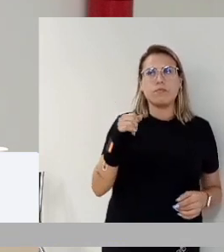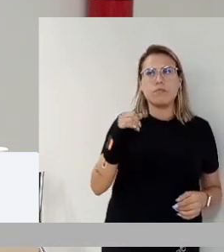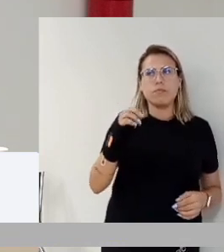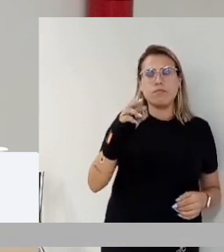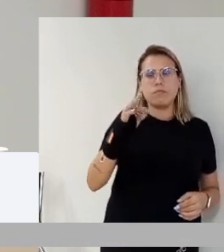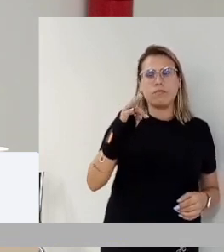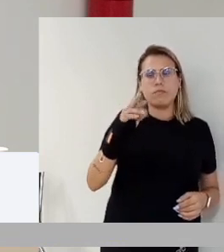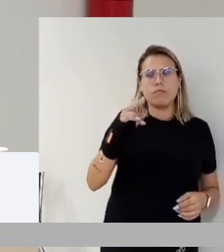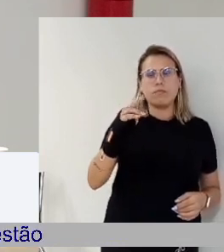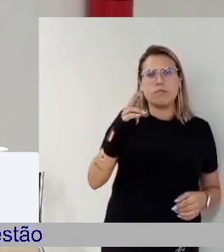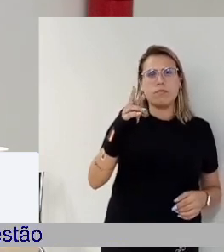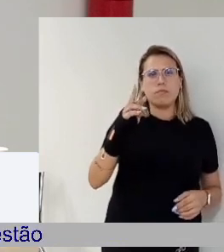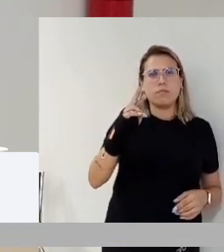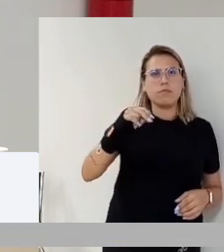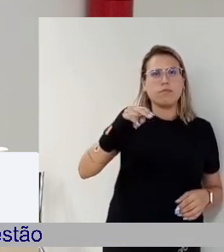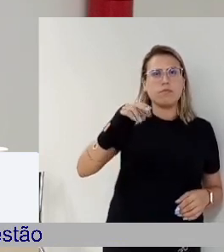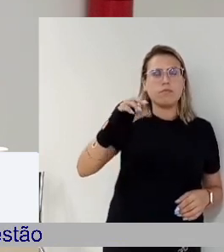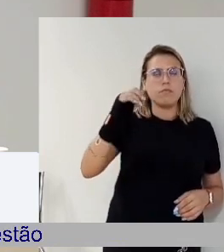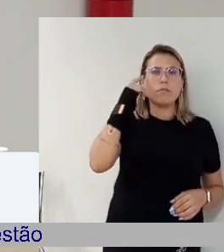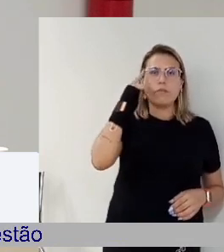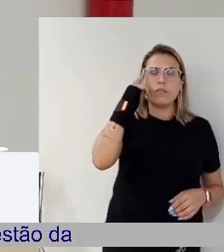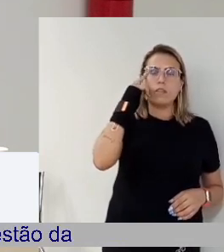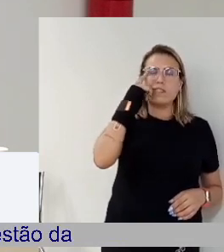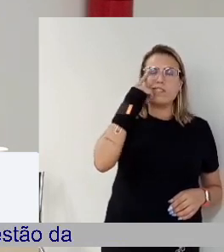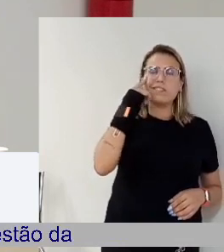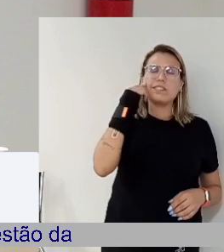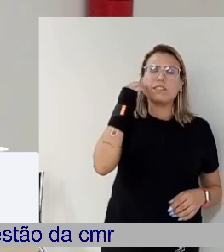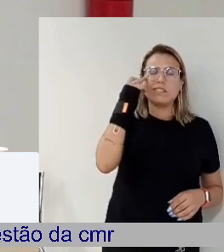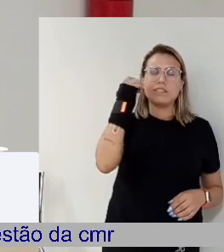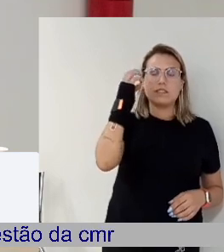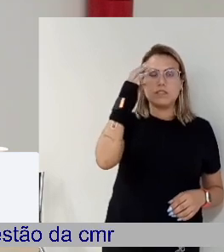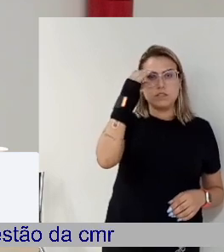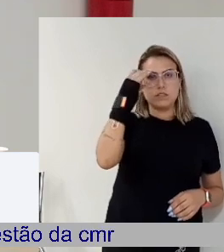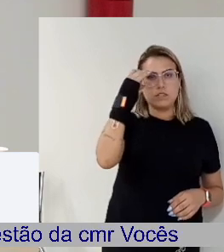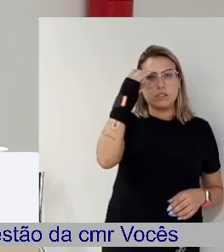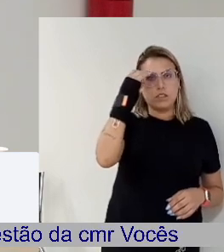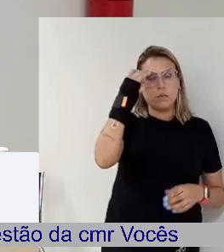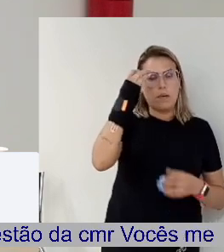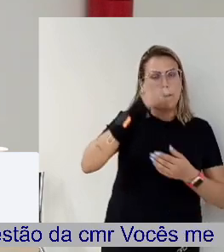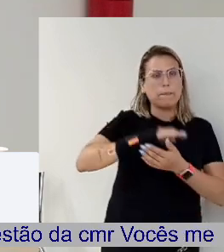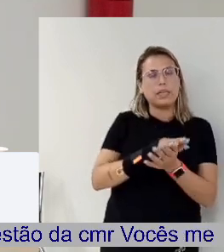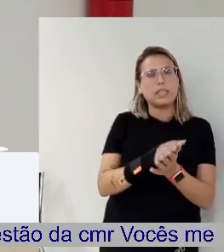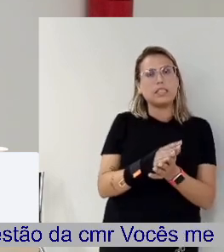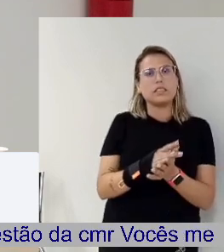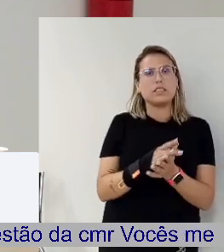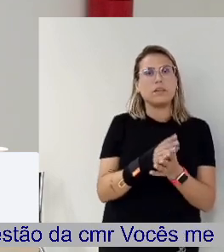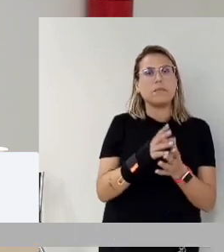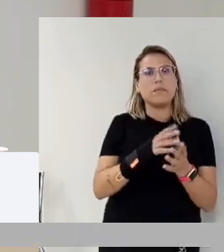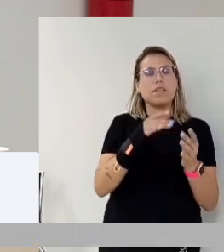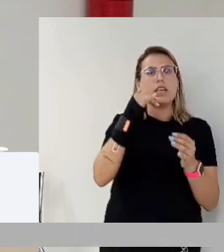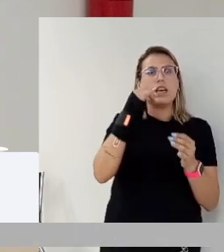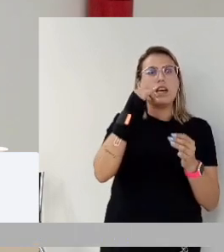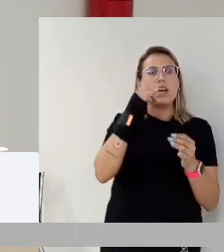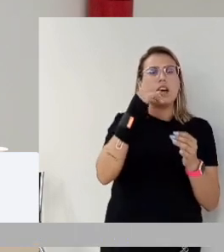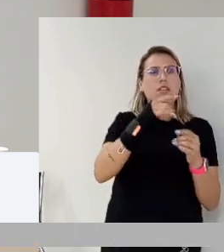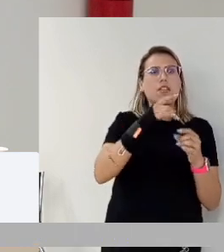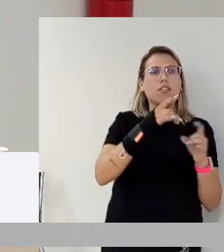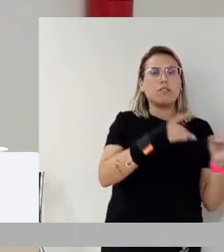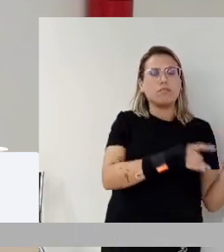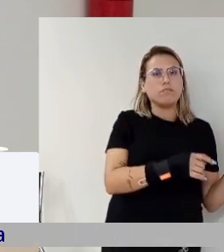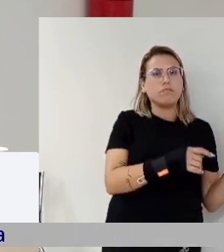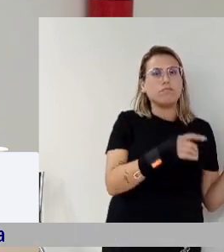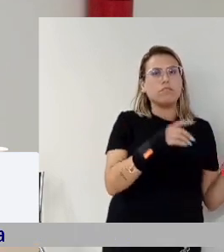prensa hidráulica até para que a gente possa compactar aquele material e ficar mais fácil a venda pros catador